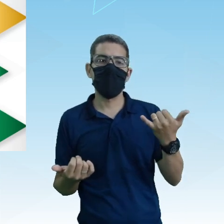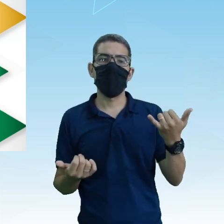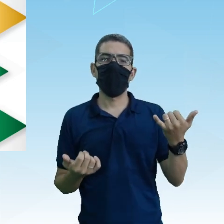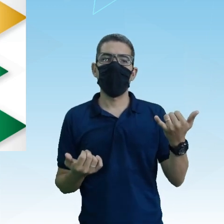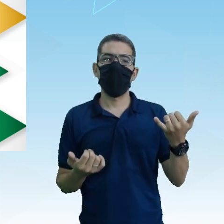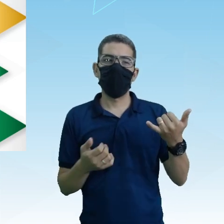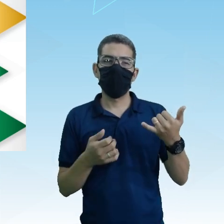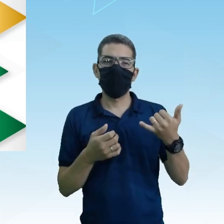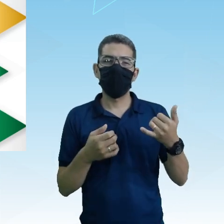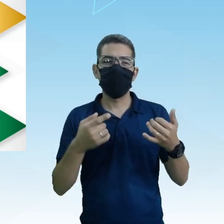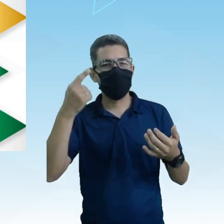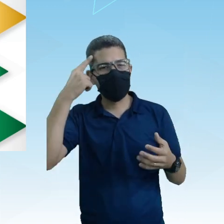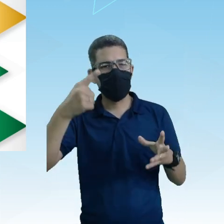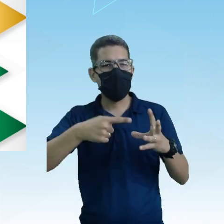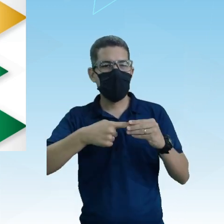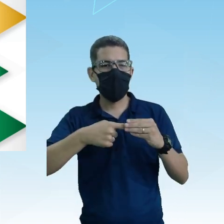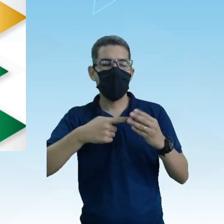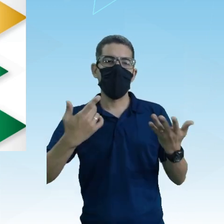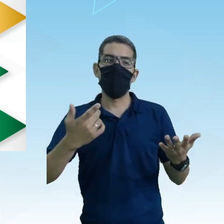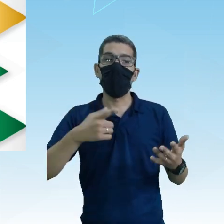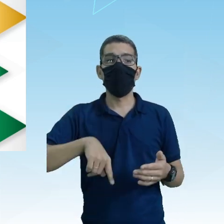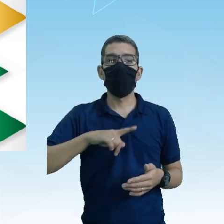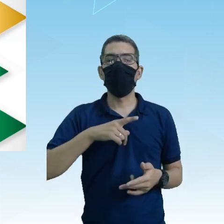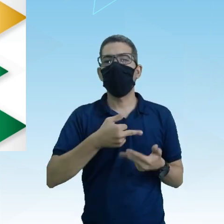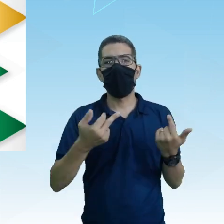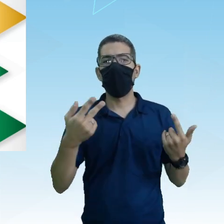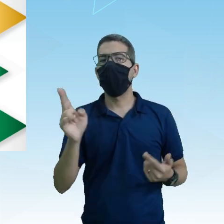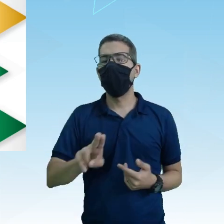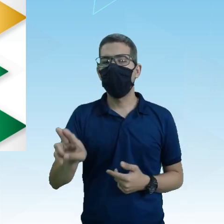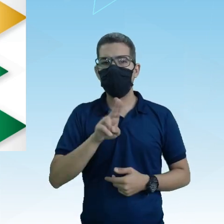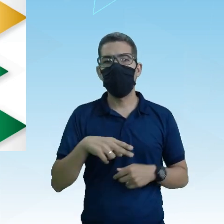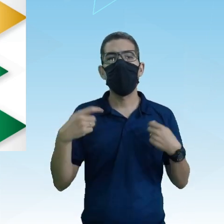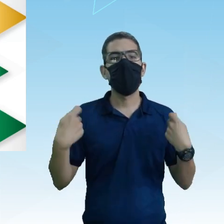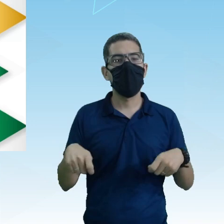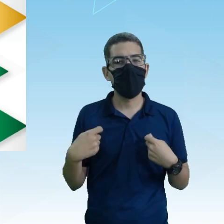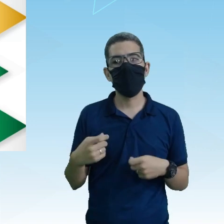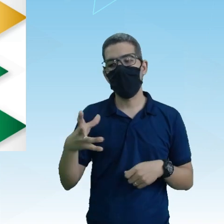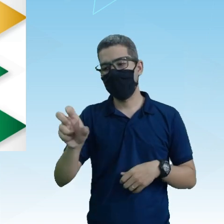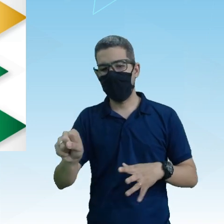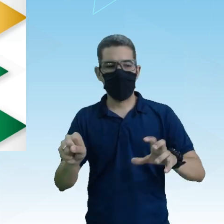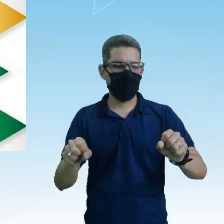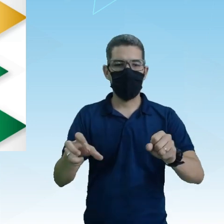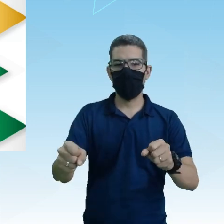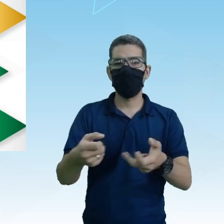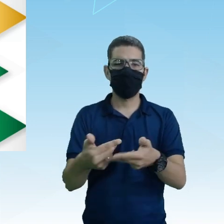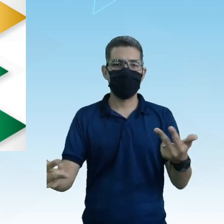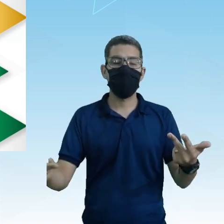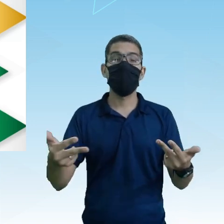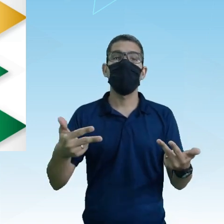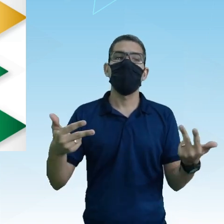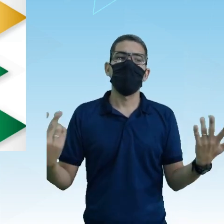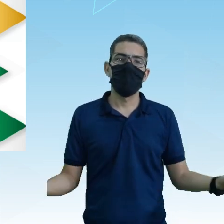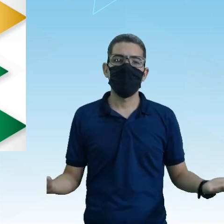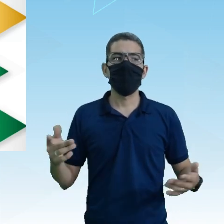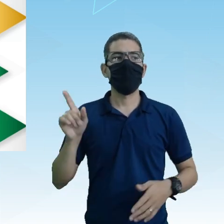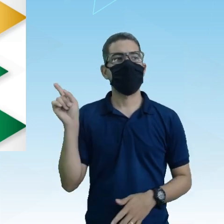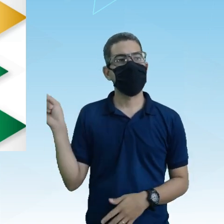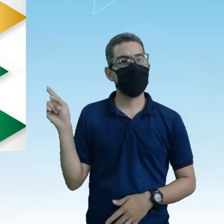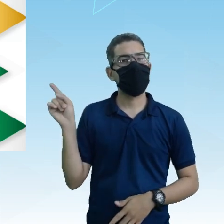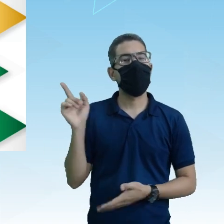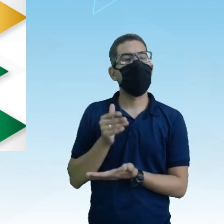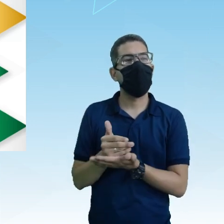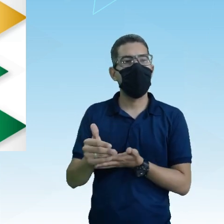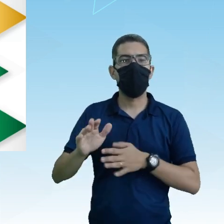desses artefatos que a gente vai usar, nós vamos ter que manipular alguma coisa, tá? Então, nada mais justo de começar agora